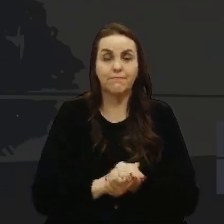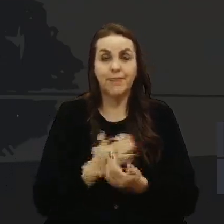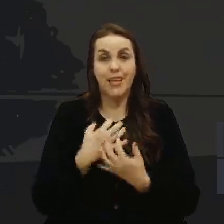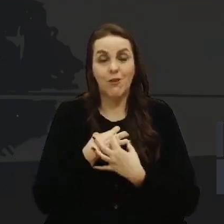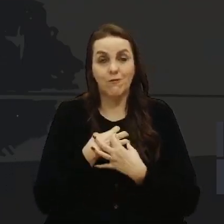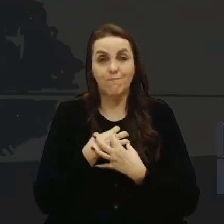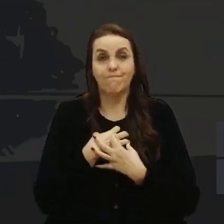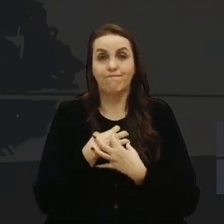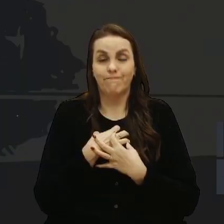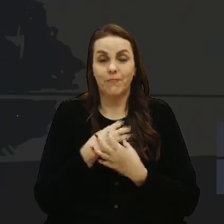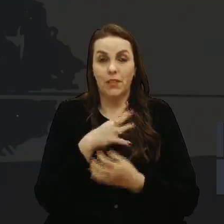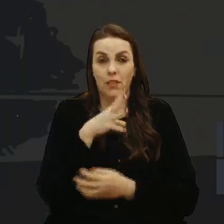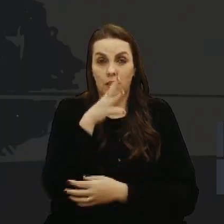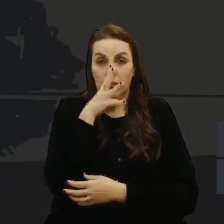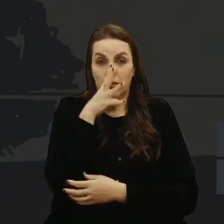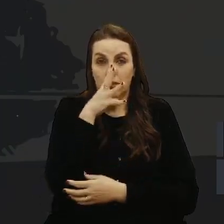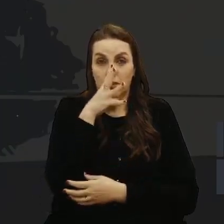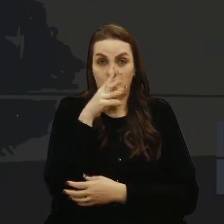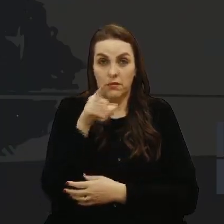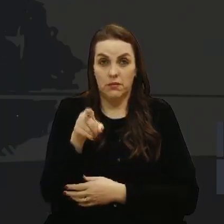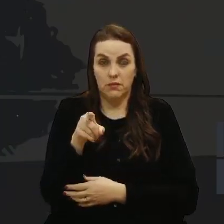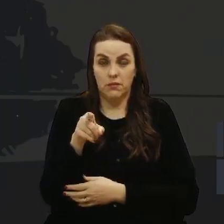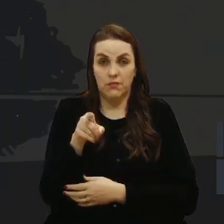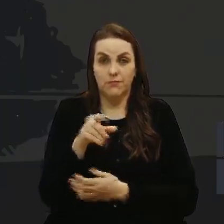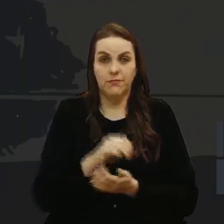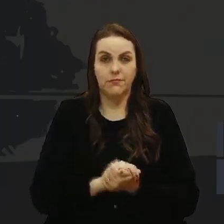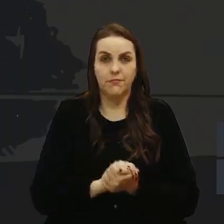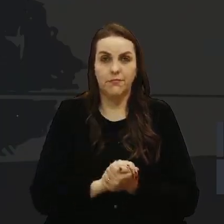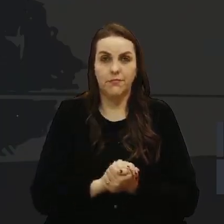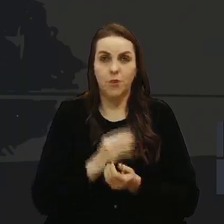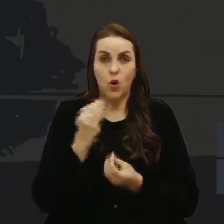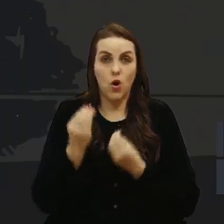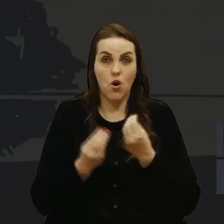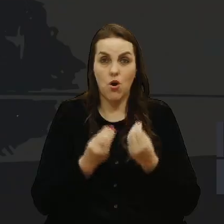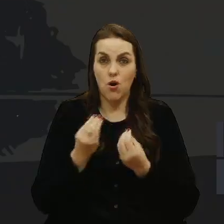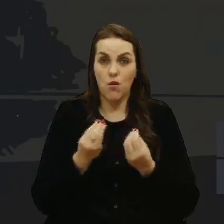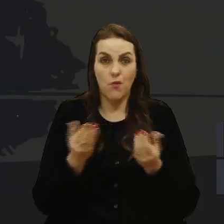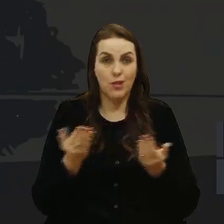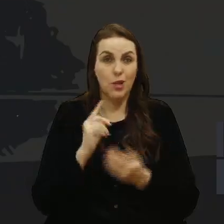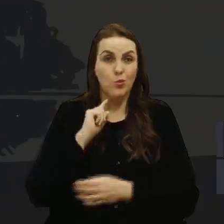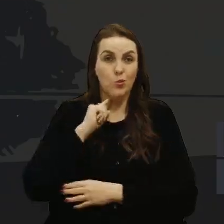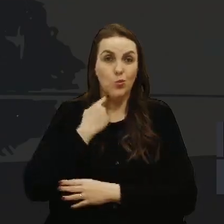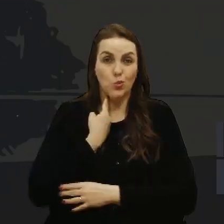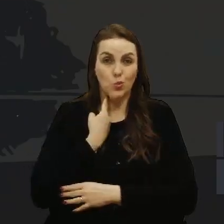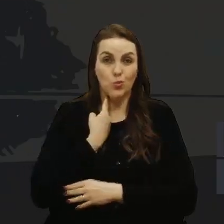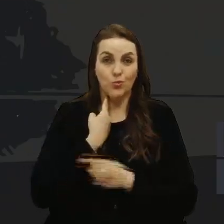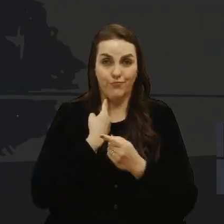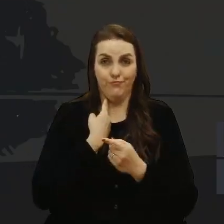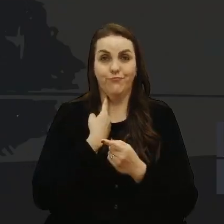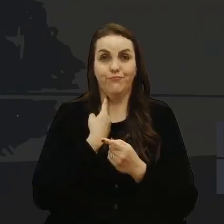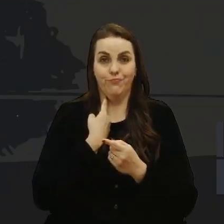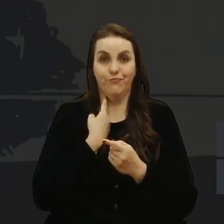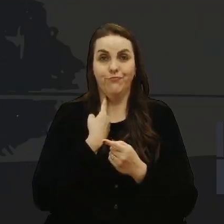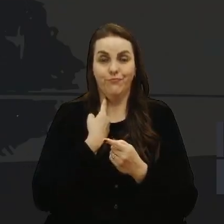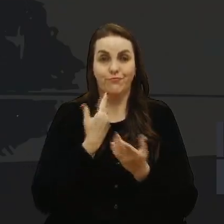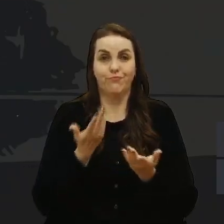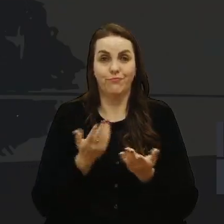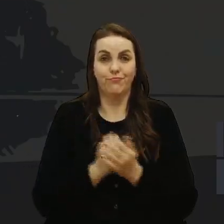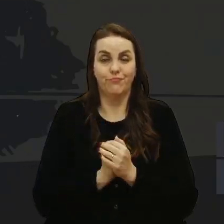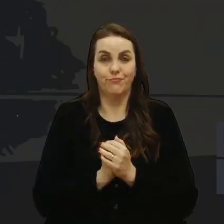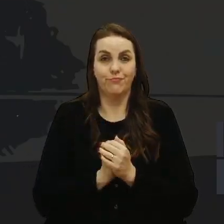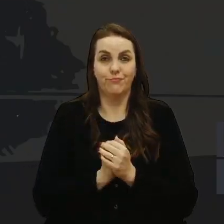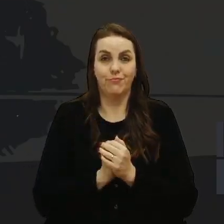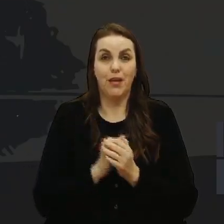fiquei assombrado como se encontra sujo o Ecopark. Aqui,